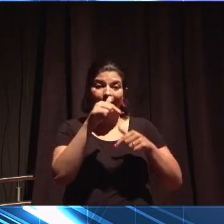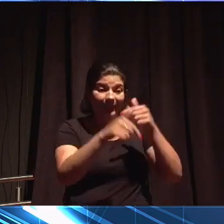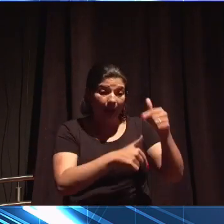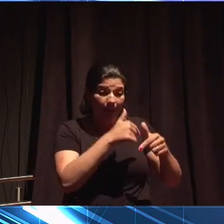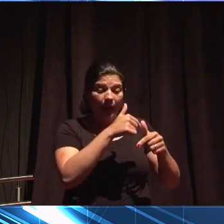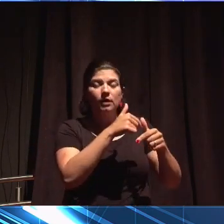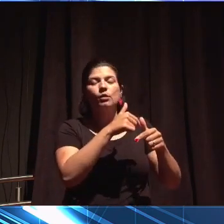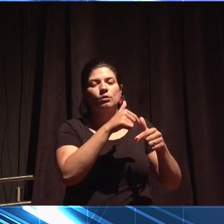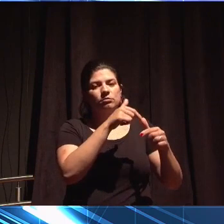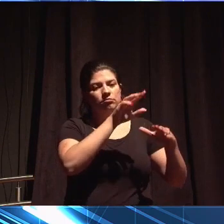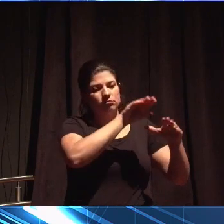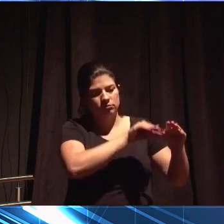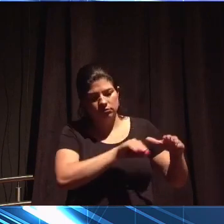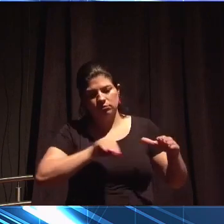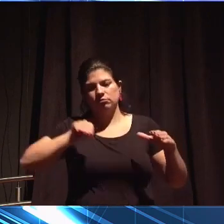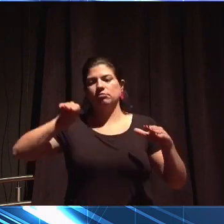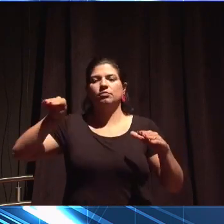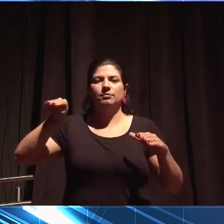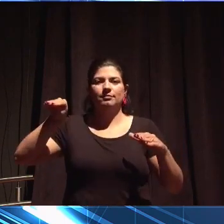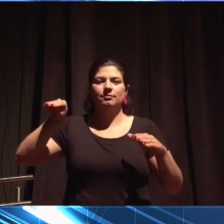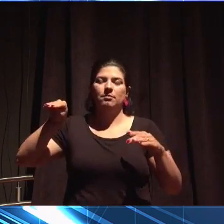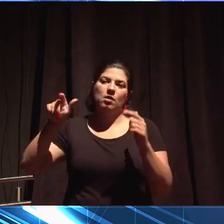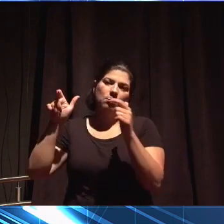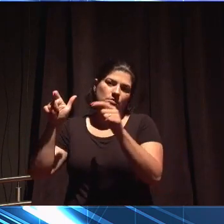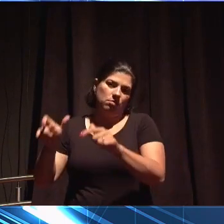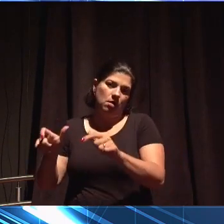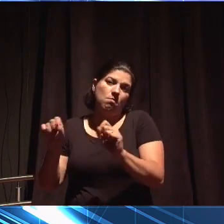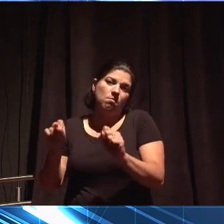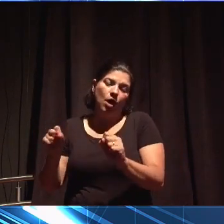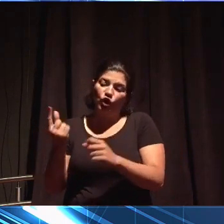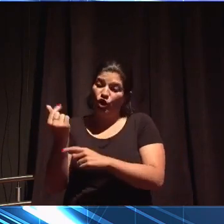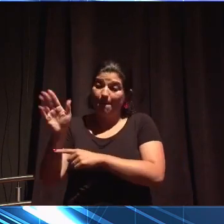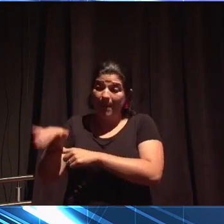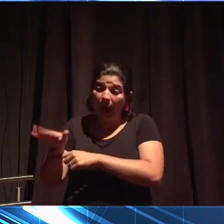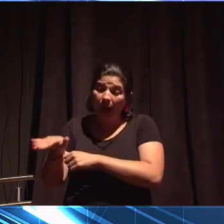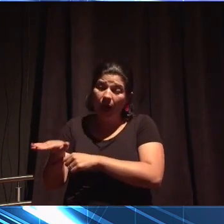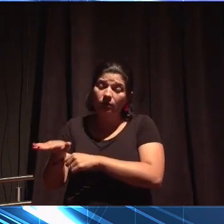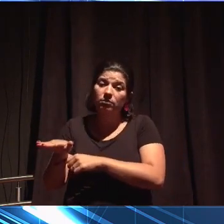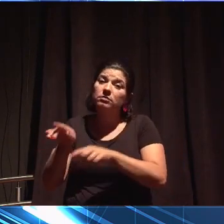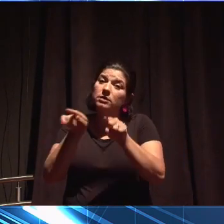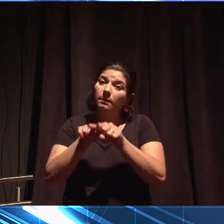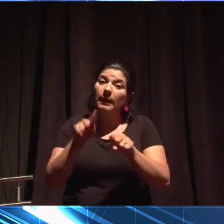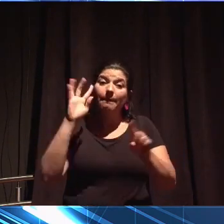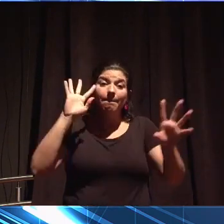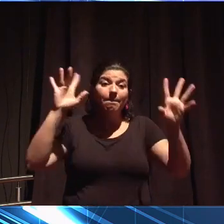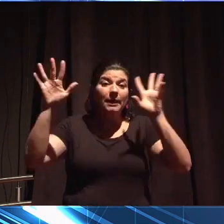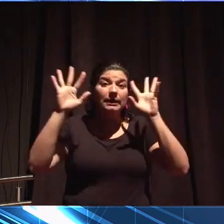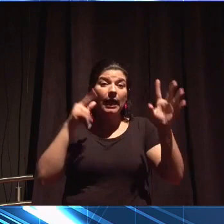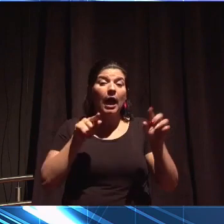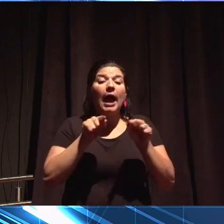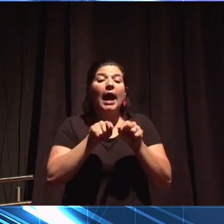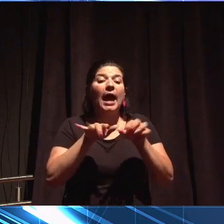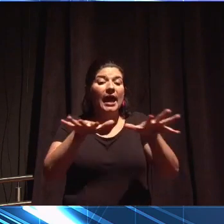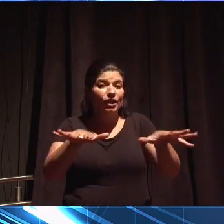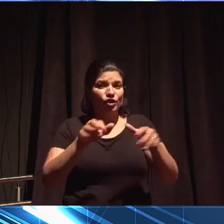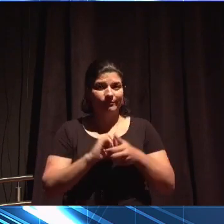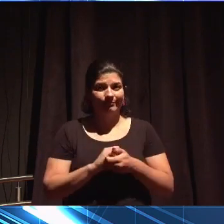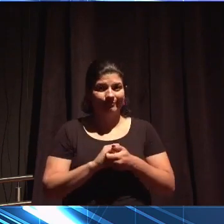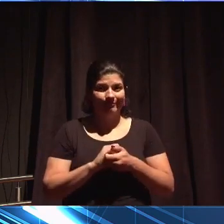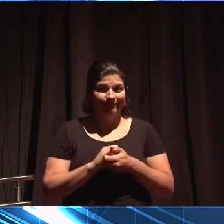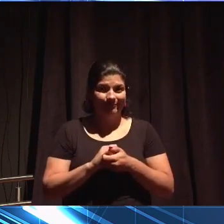serviço num recurso vai sair um pouco mais barato. E também você tem que pensar em questões de rede. A gente,